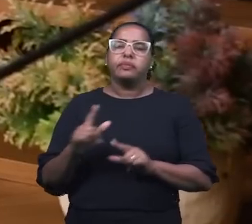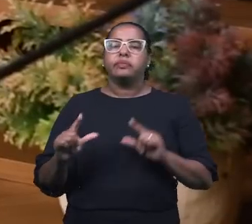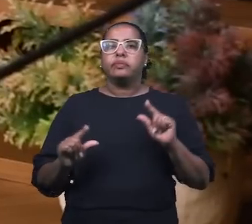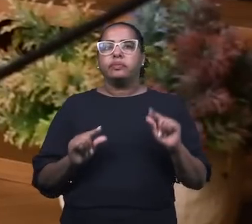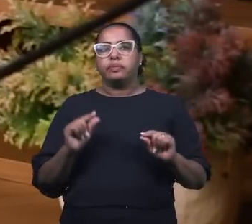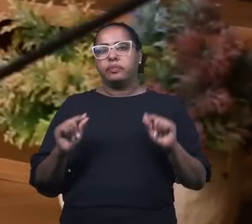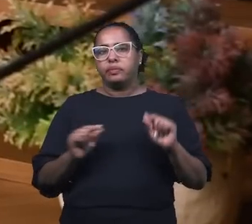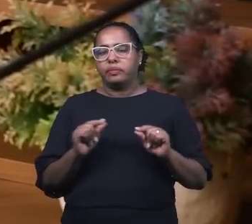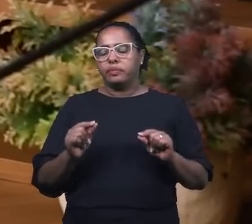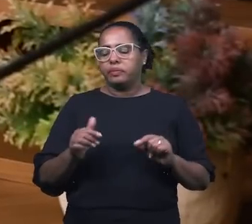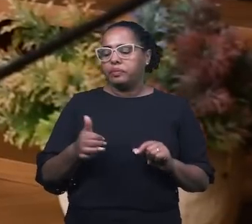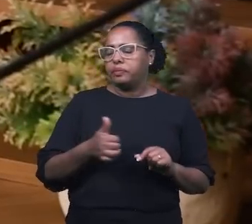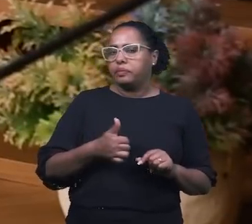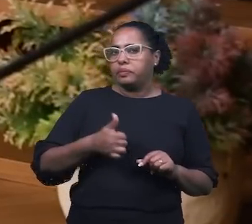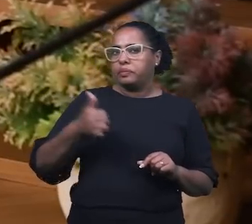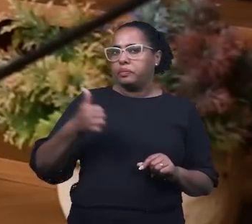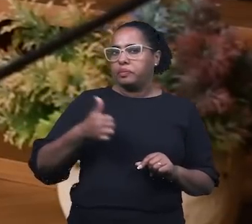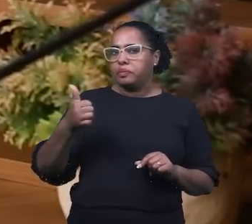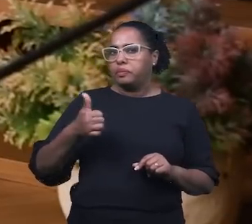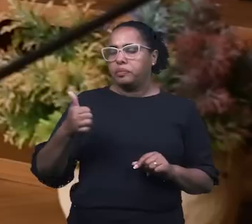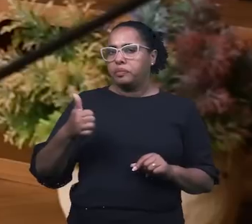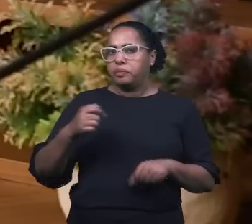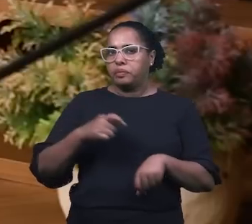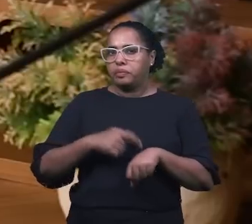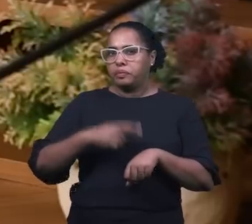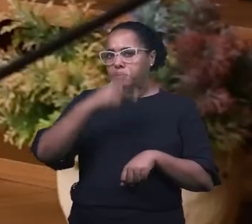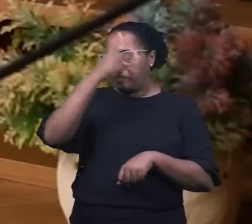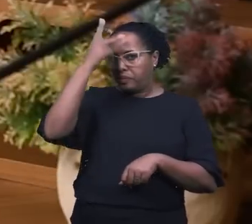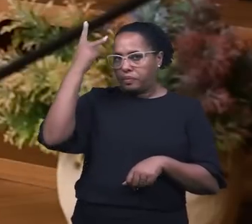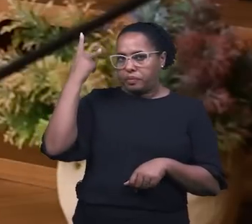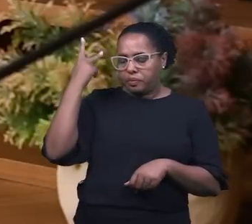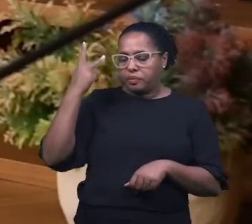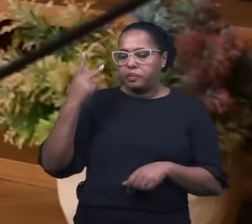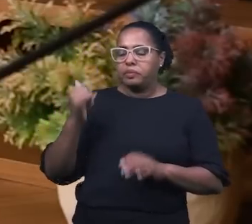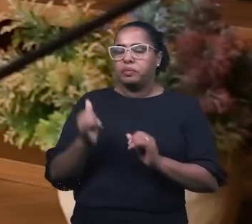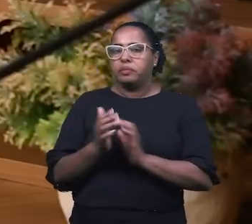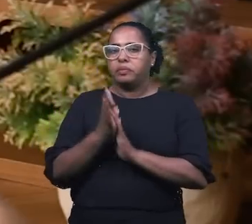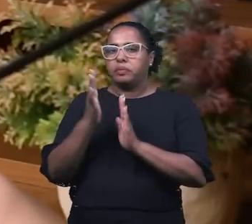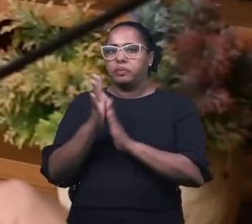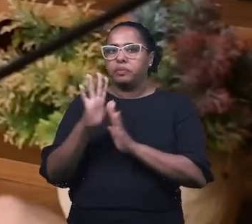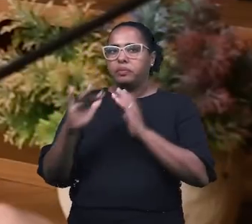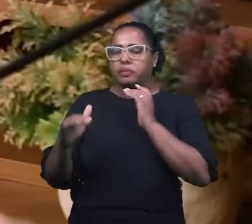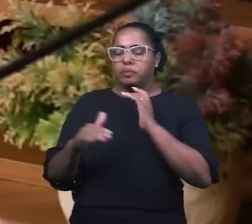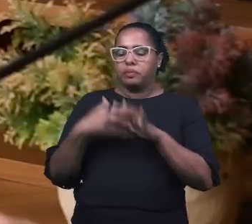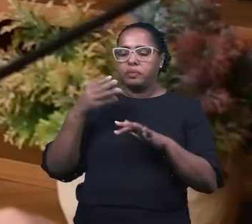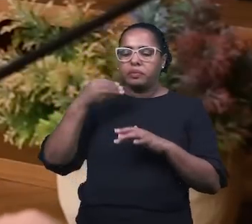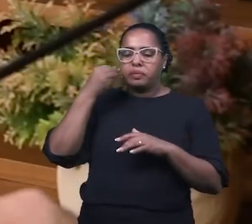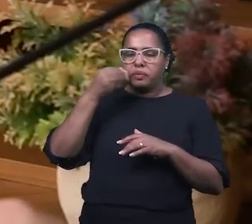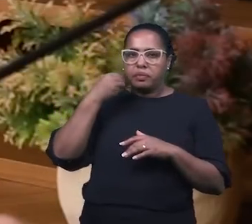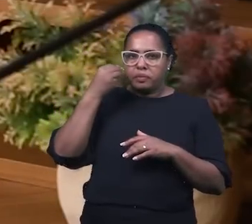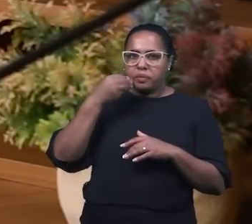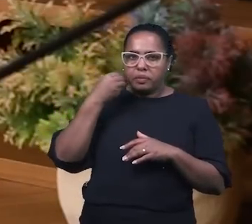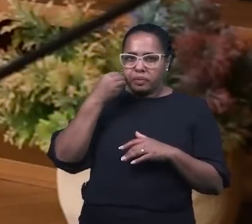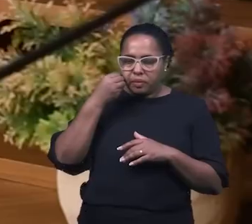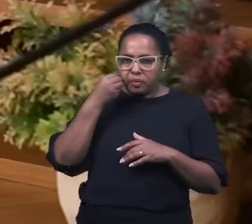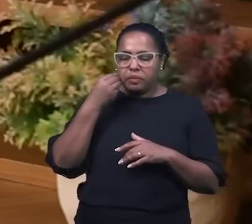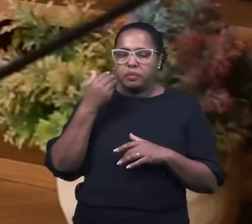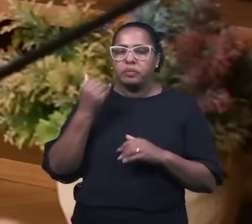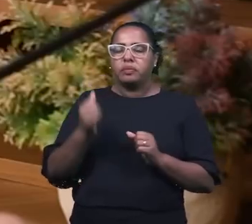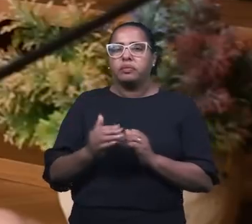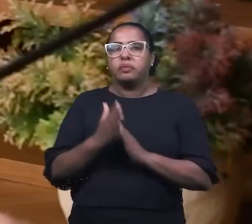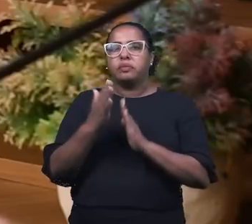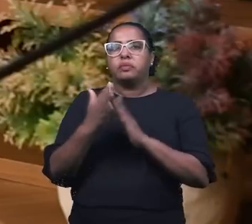é que o primeiro passo, quando uma pessoa recebe um louvor da parte do Senhor, tem uma experiência, uma composição de um